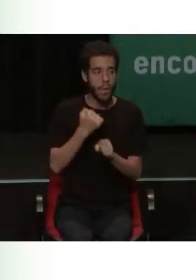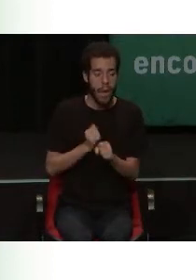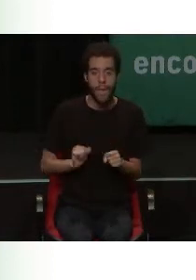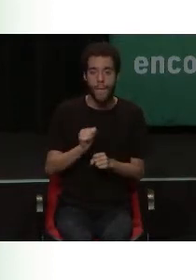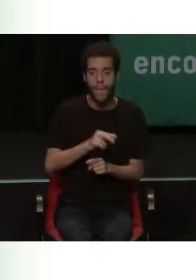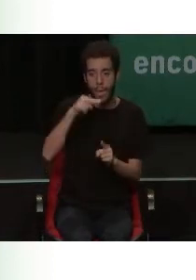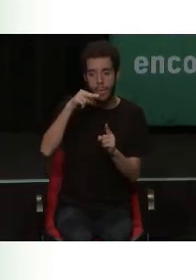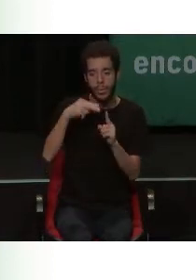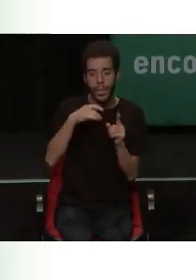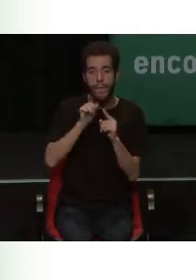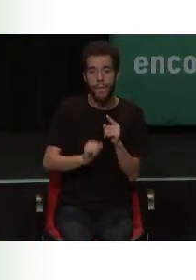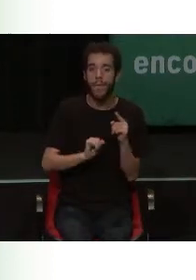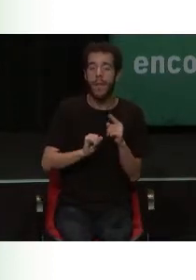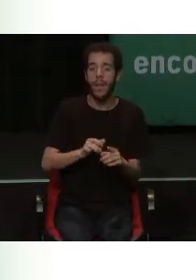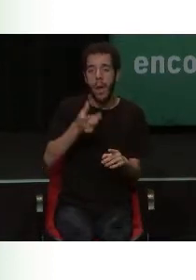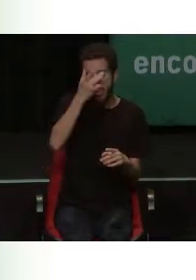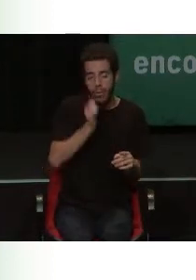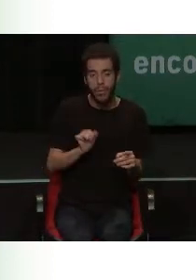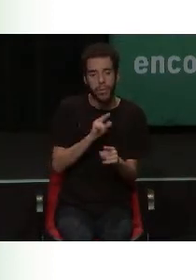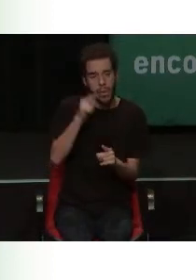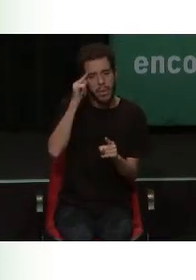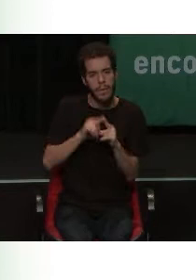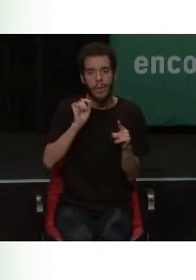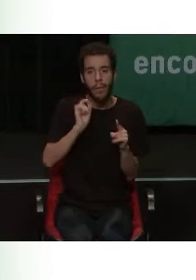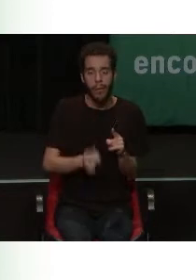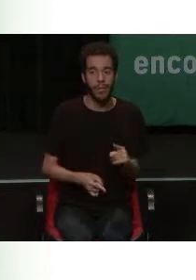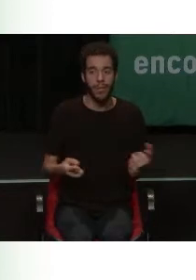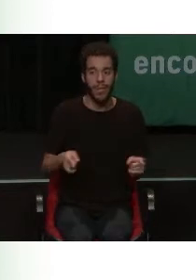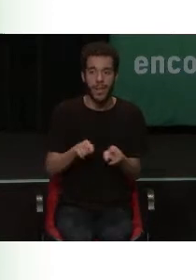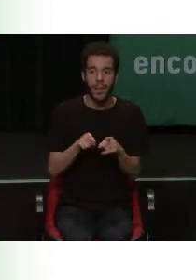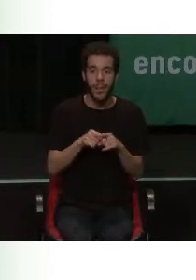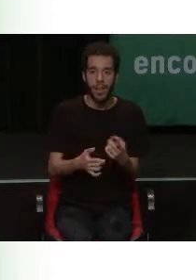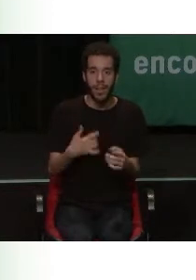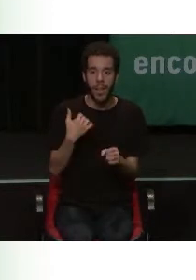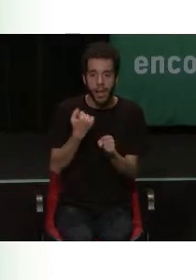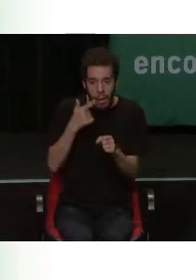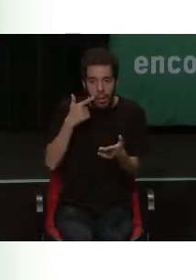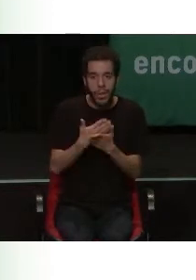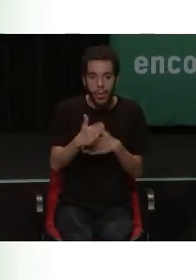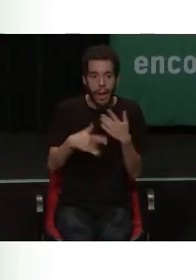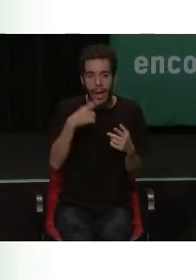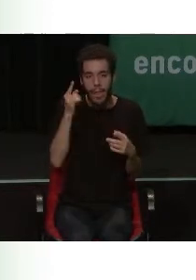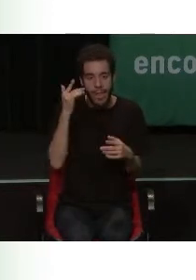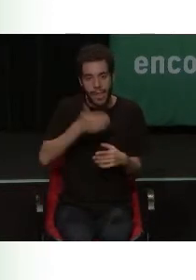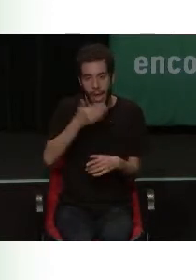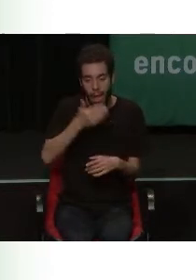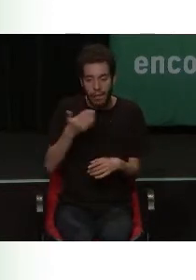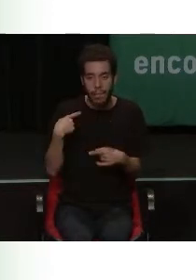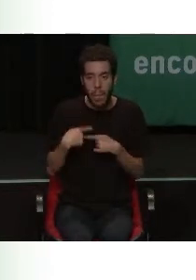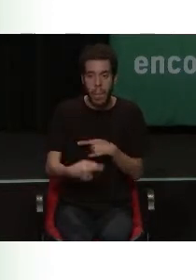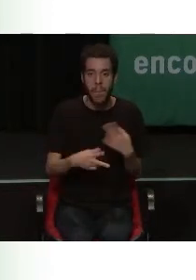digamos, tentar levar a genómica que nós utilizamos no nosso dia-a-dia de investigação